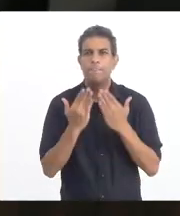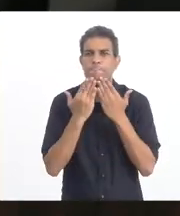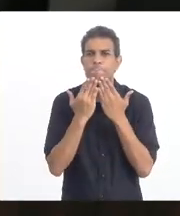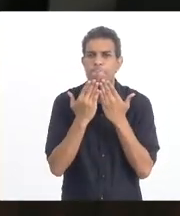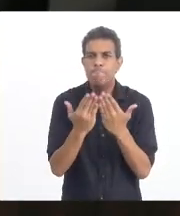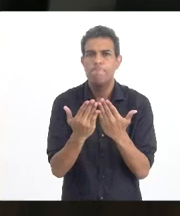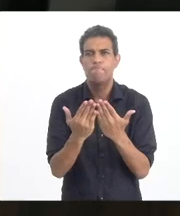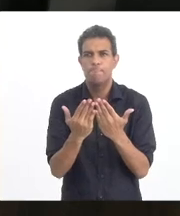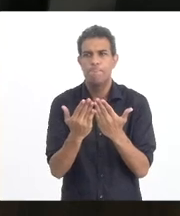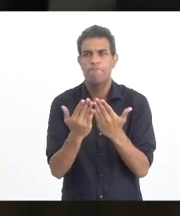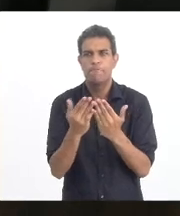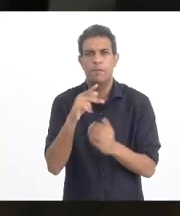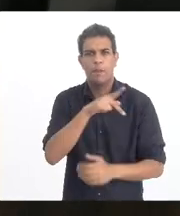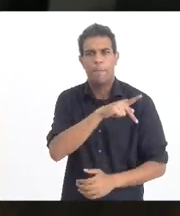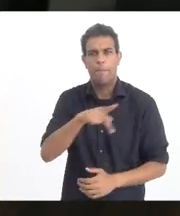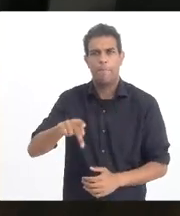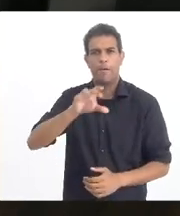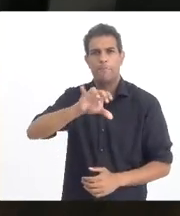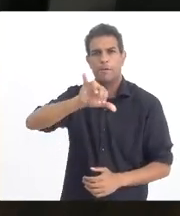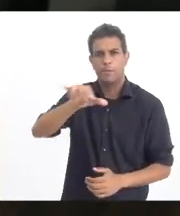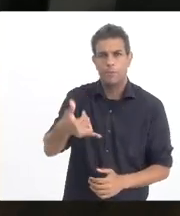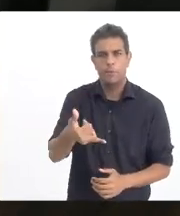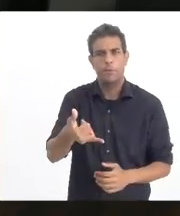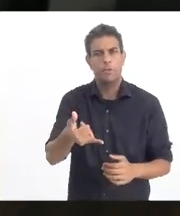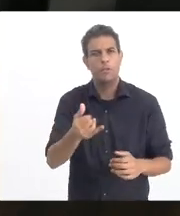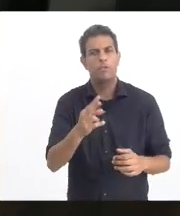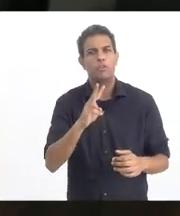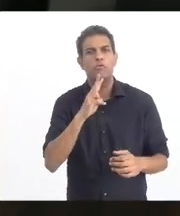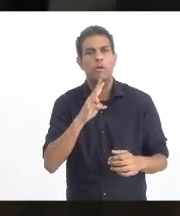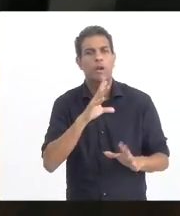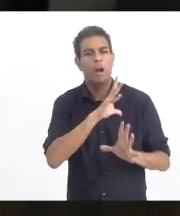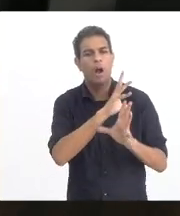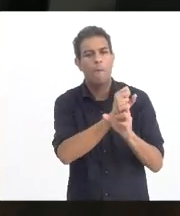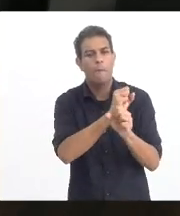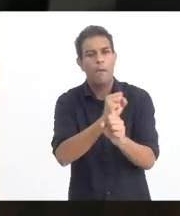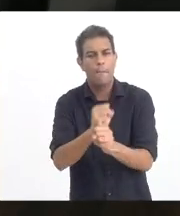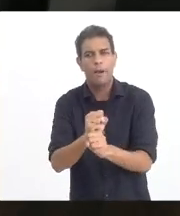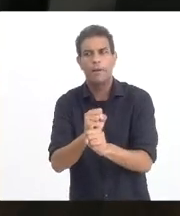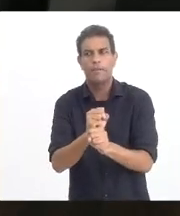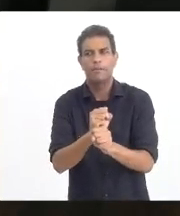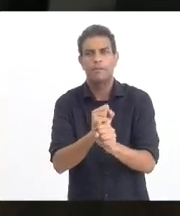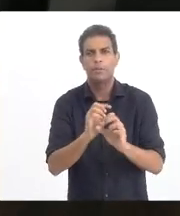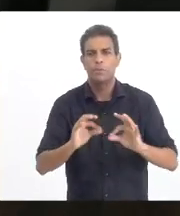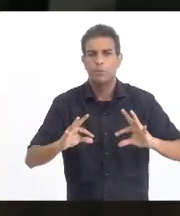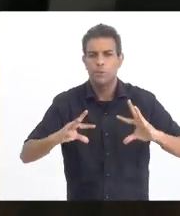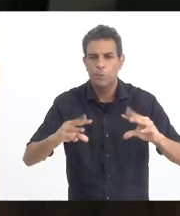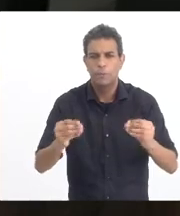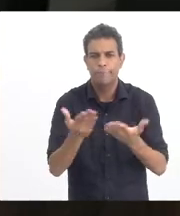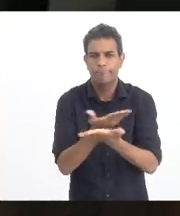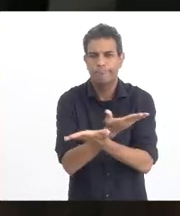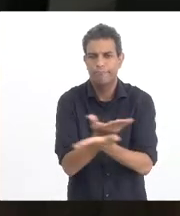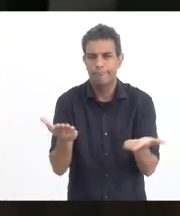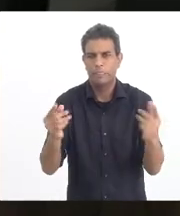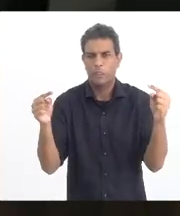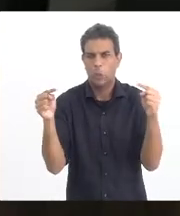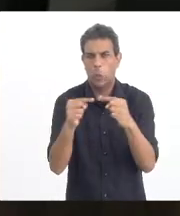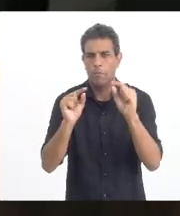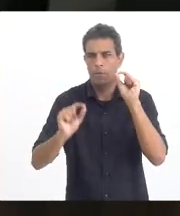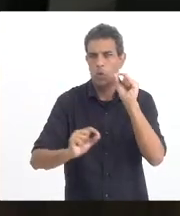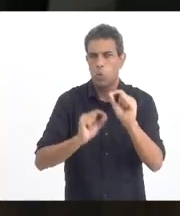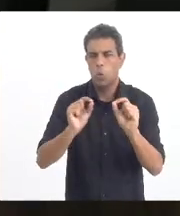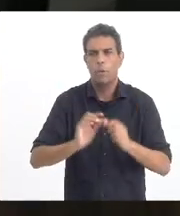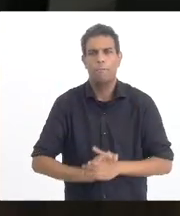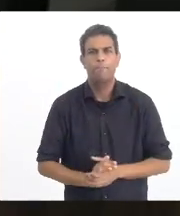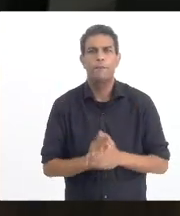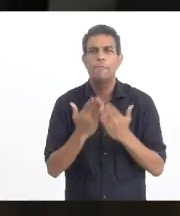vou receber como presidente da CCJ todos os cálculos apresentados, sem nenhum problema.